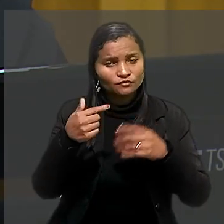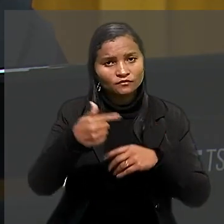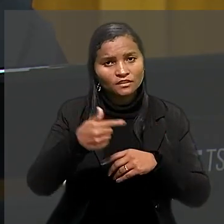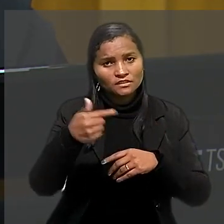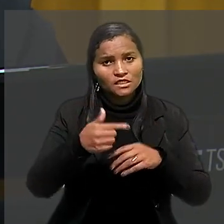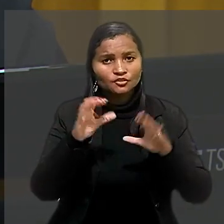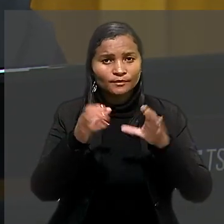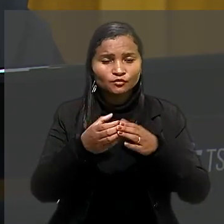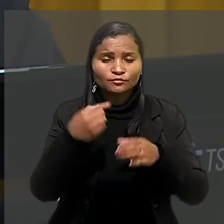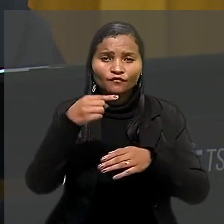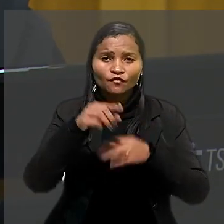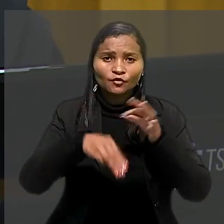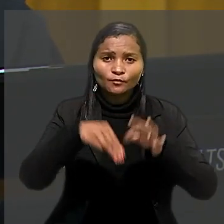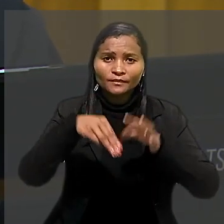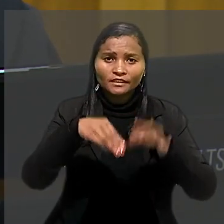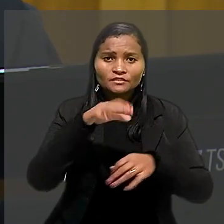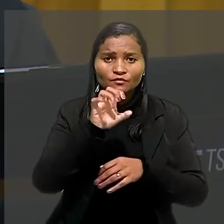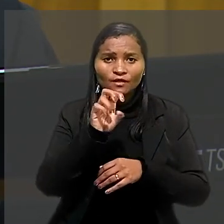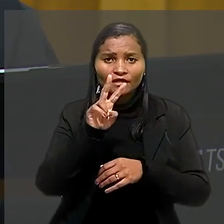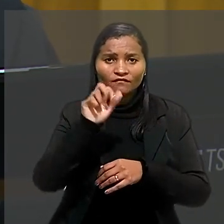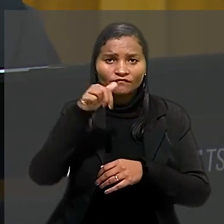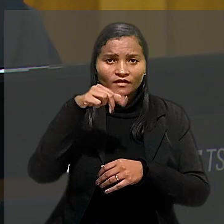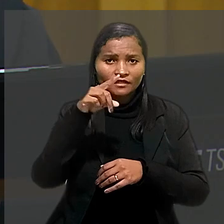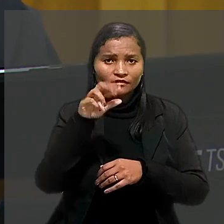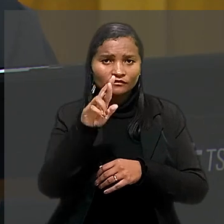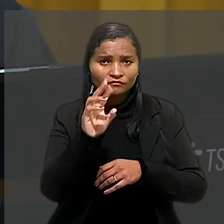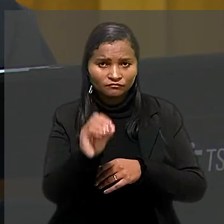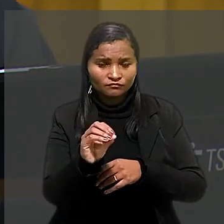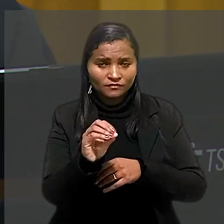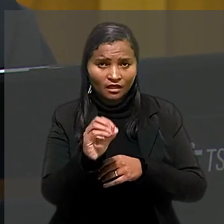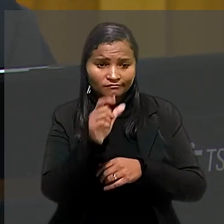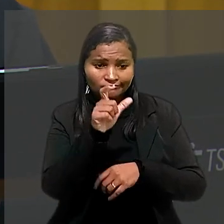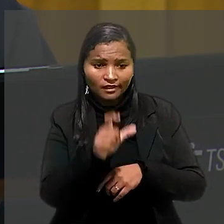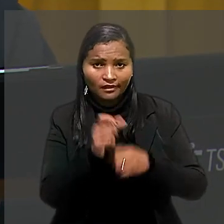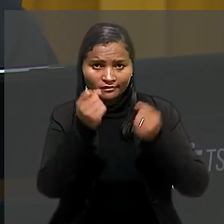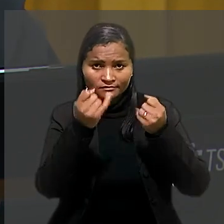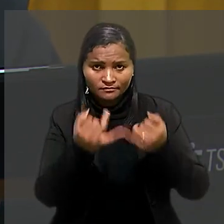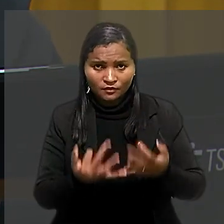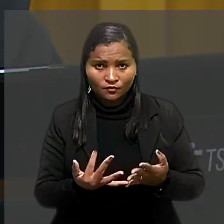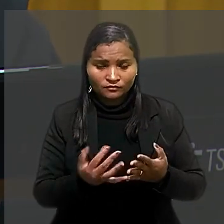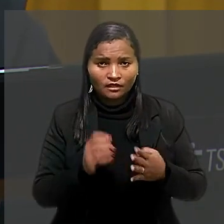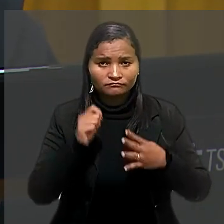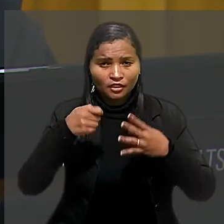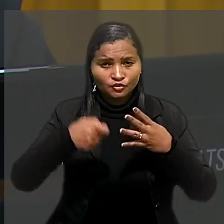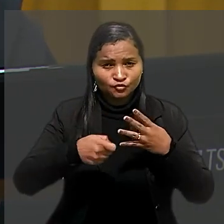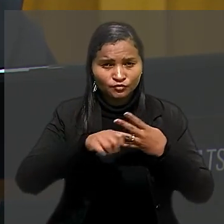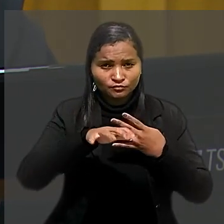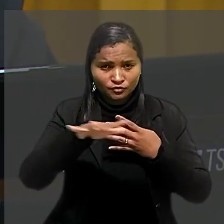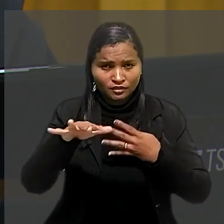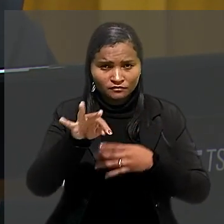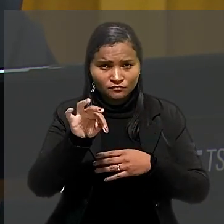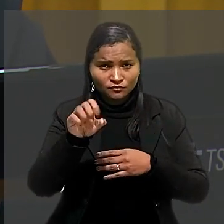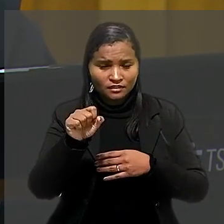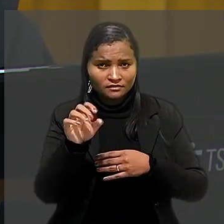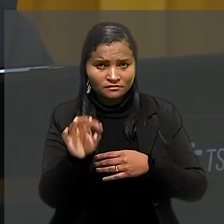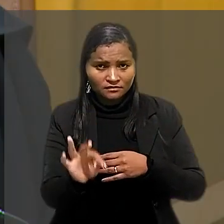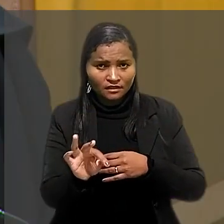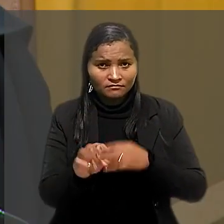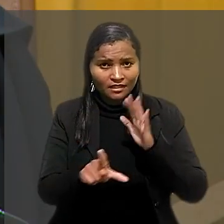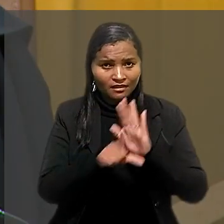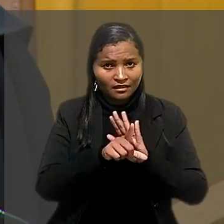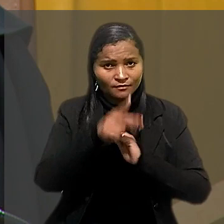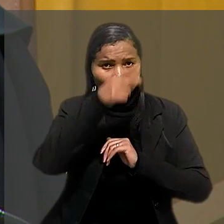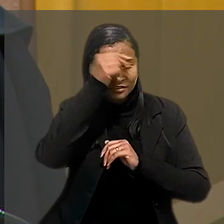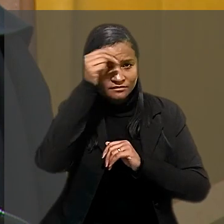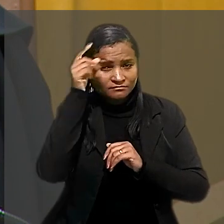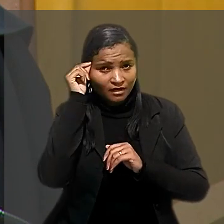do recurso na 7ª turma foi o ministro Evandro Valadão. Ele explicou que, de acordo com a jurisprudência do TST,